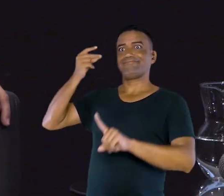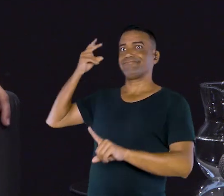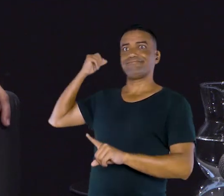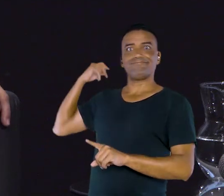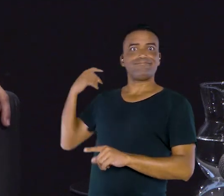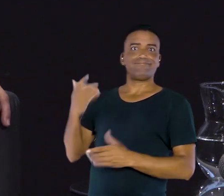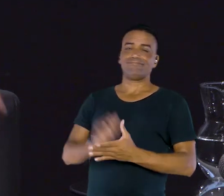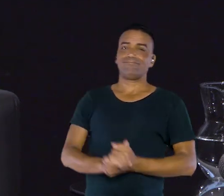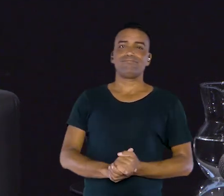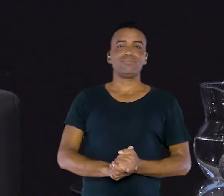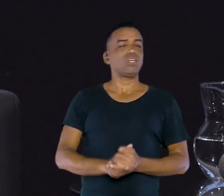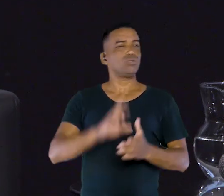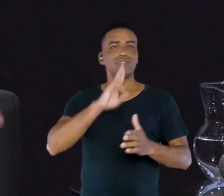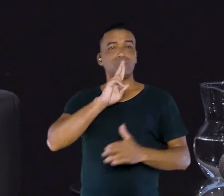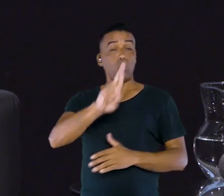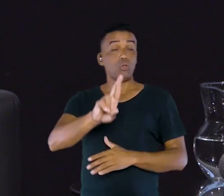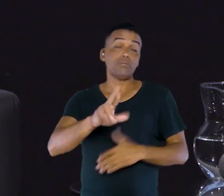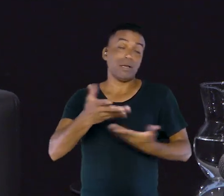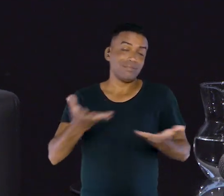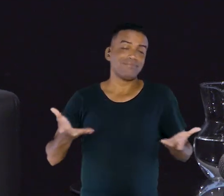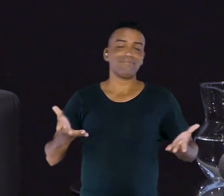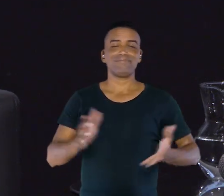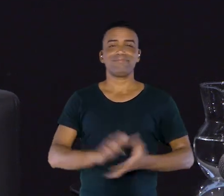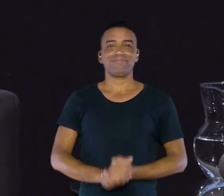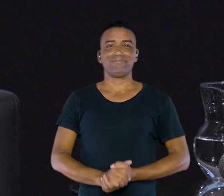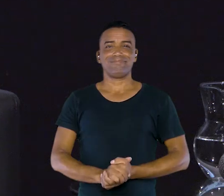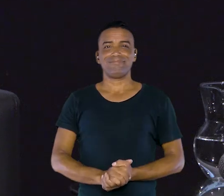lá na região. Não sei se eu te respondi, mas...